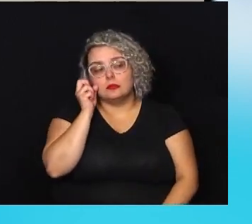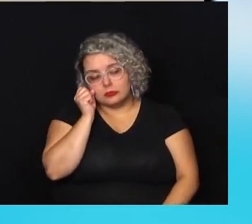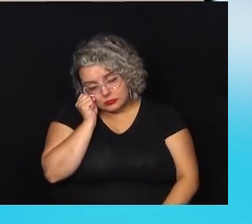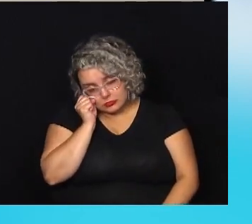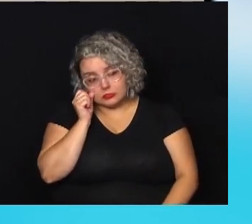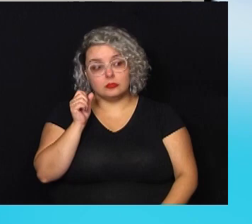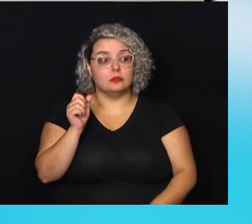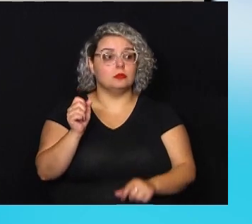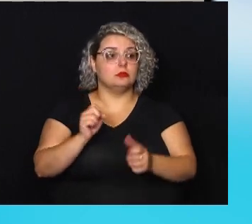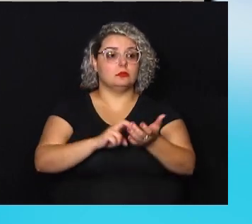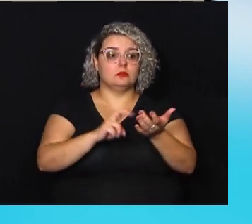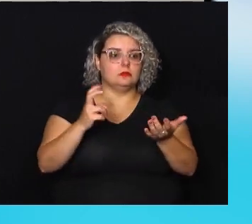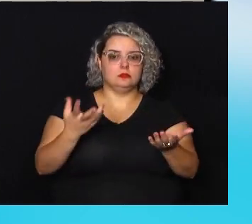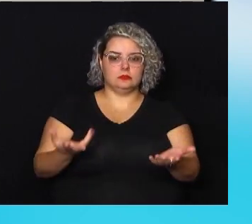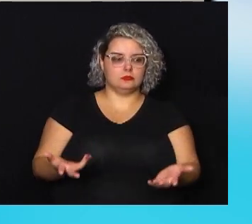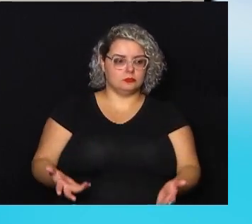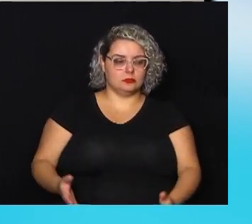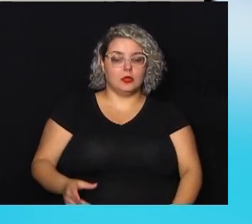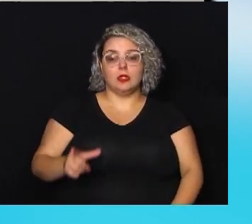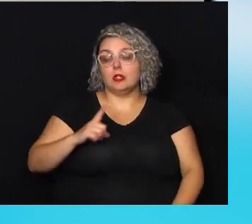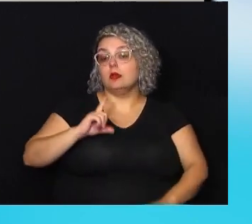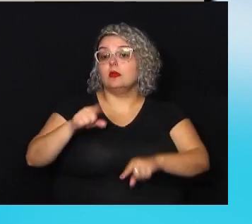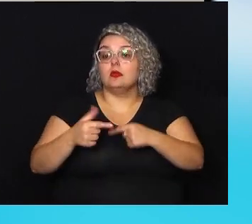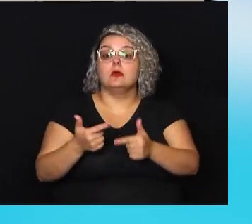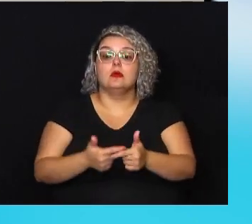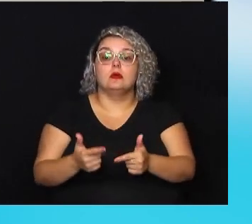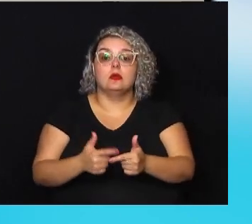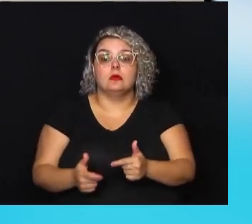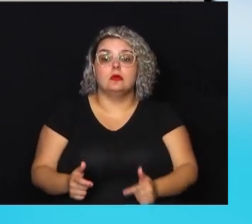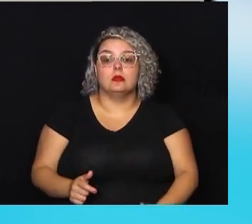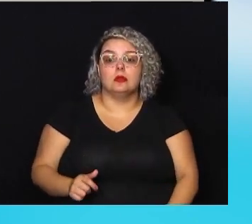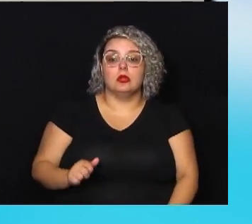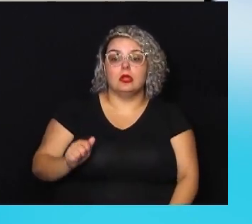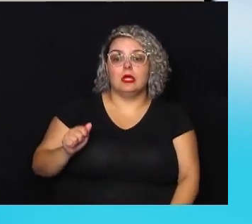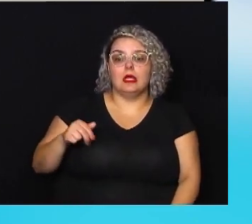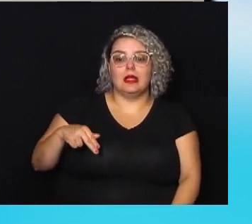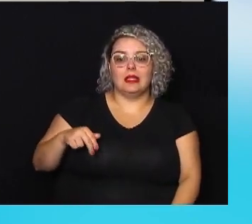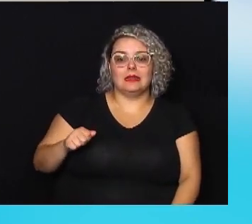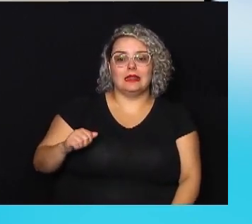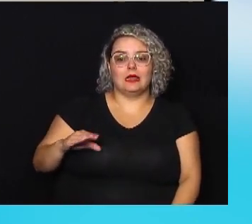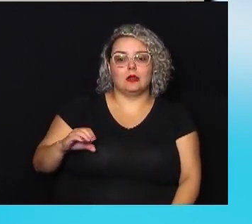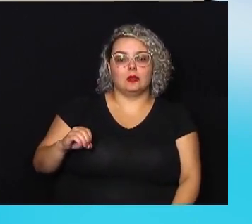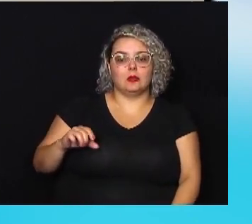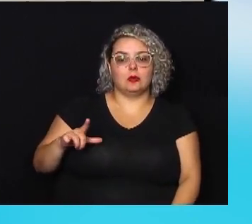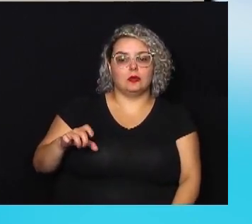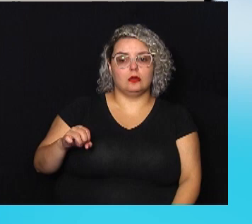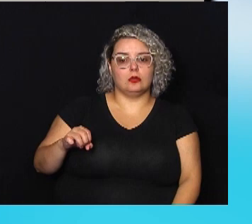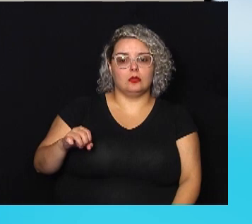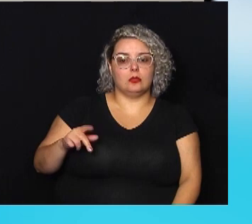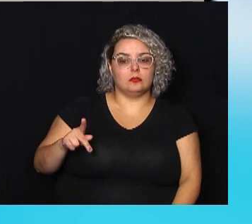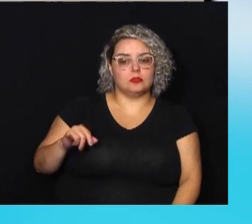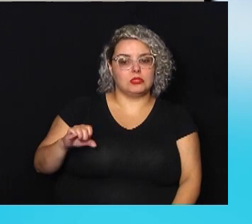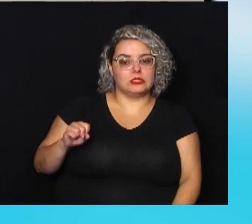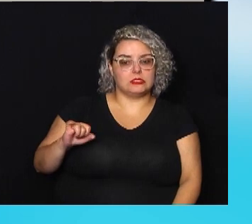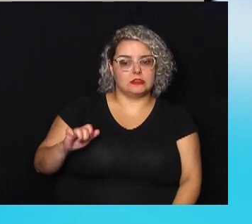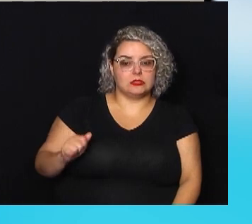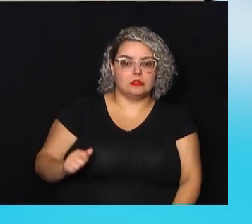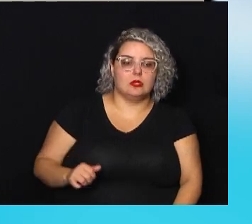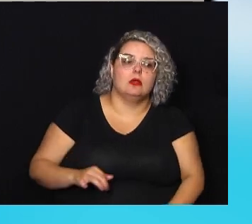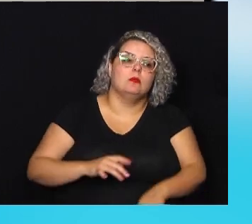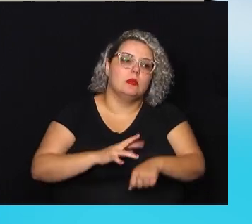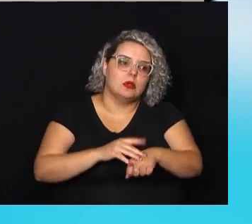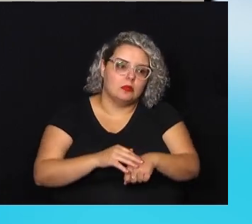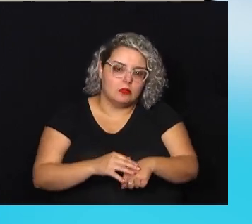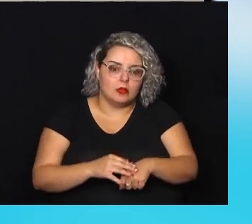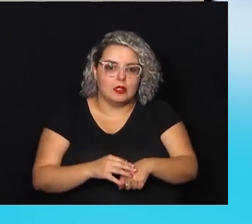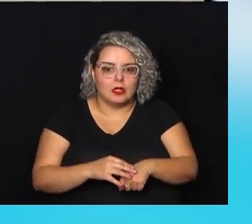que sofrem por sonolência diurna. Então, a gente tem outros distúrbios do sono, por exemplo, como a narcolepsia, que é